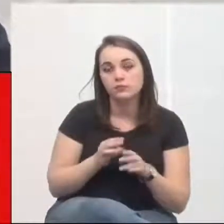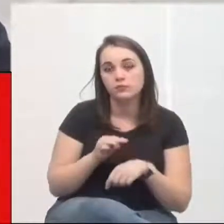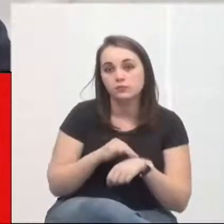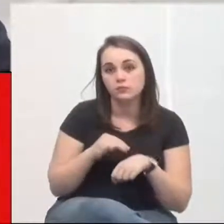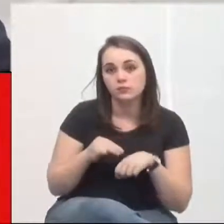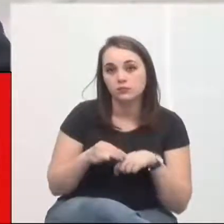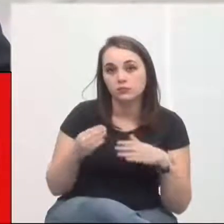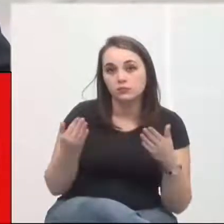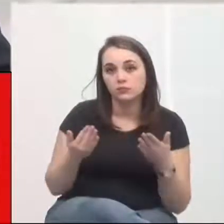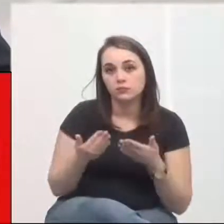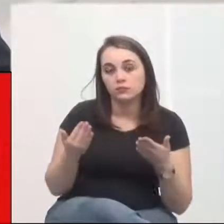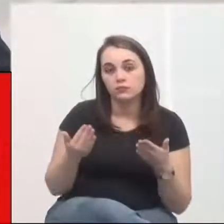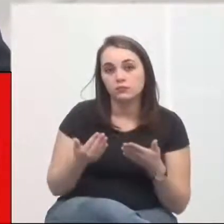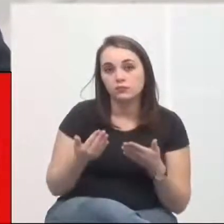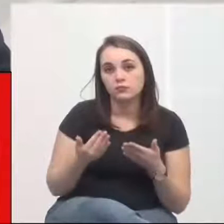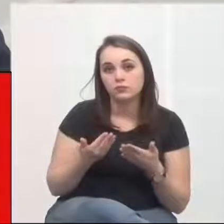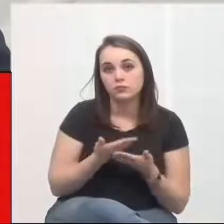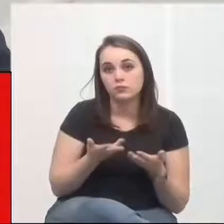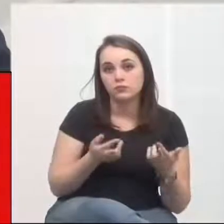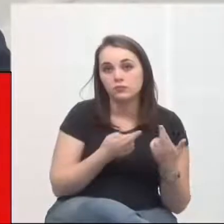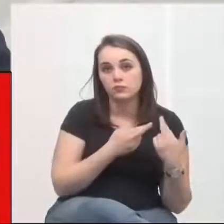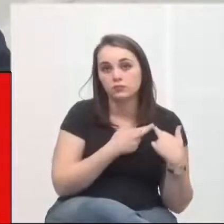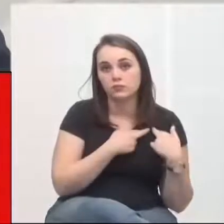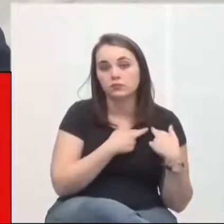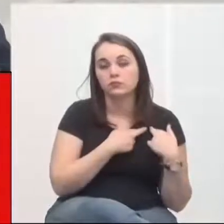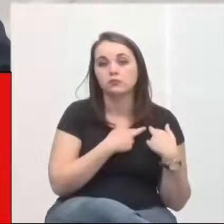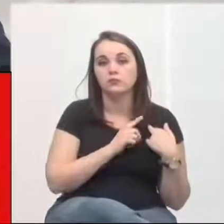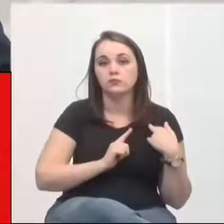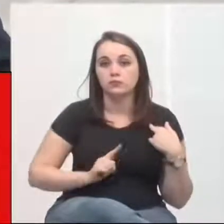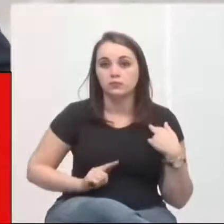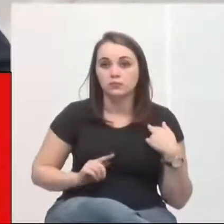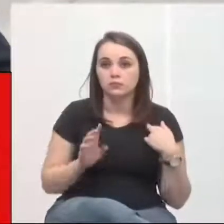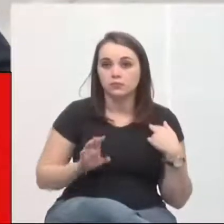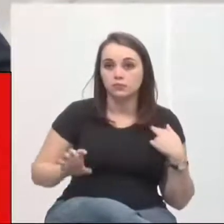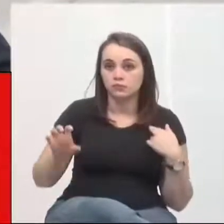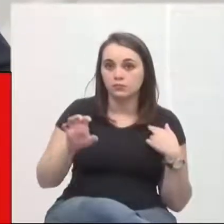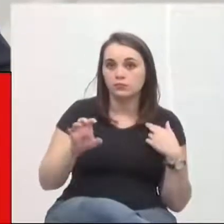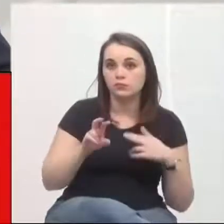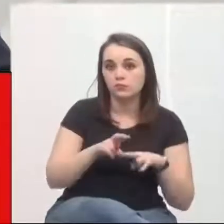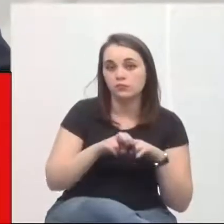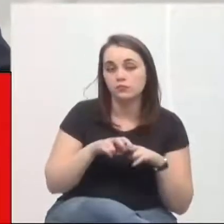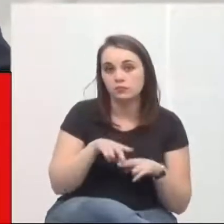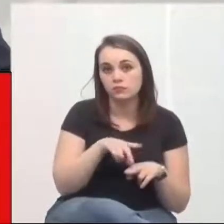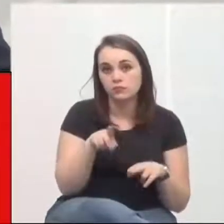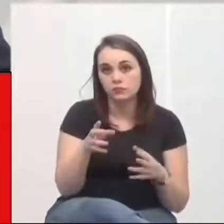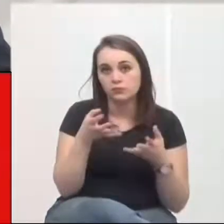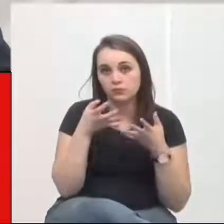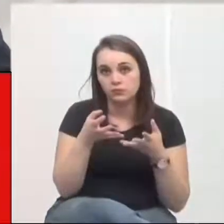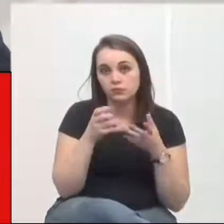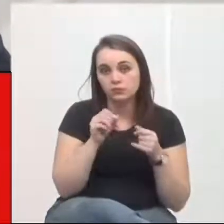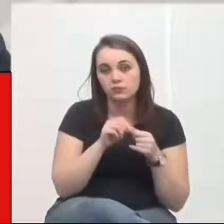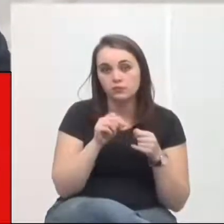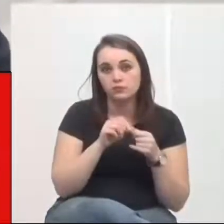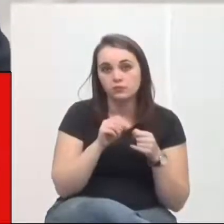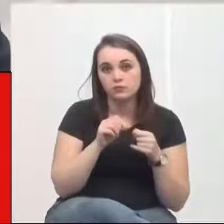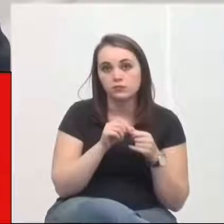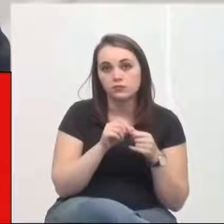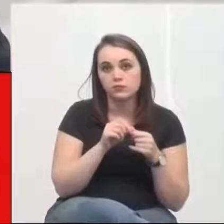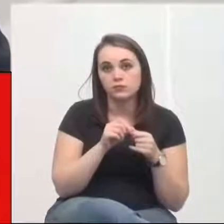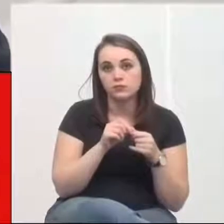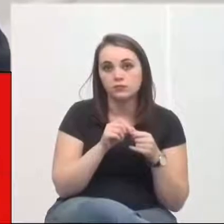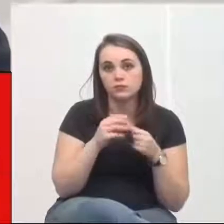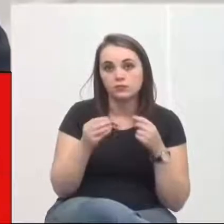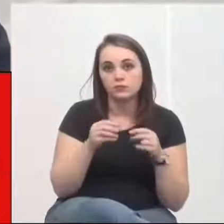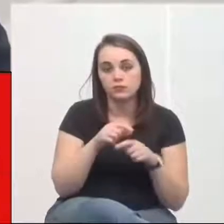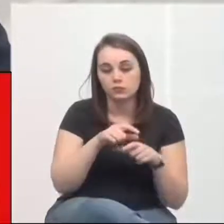hoje é de responsabilidade do governo do estado, e por isso que os vereadores estão tentando, né, colocar aquela faixa como domínio